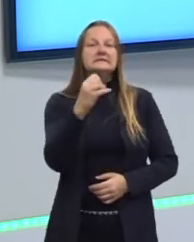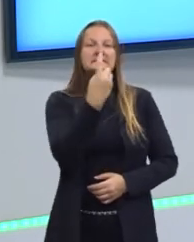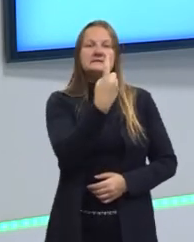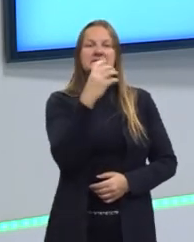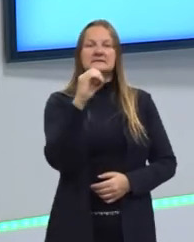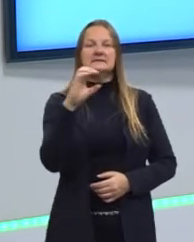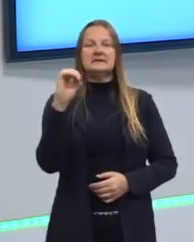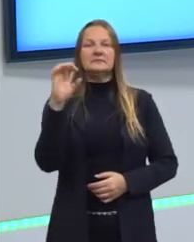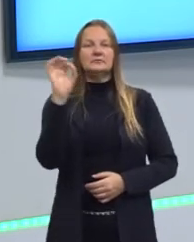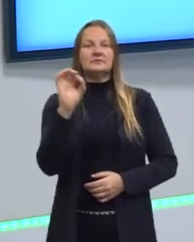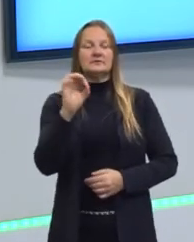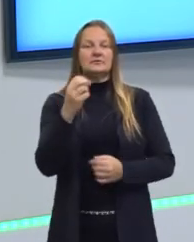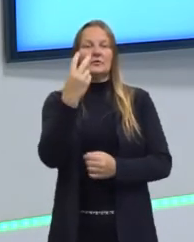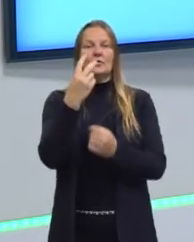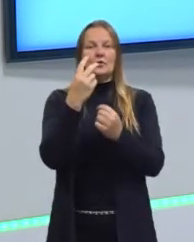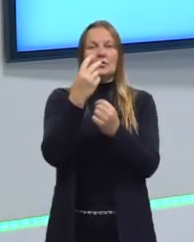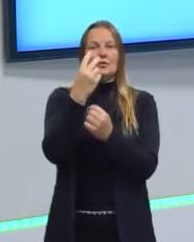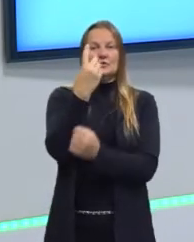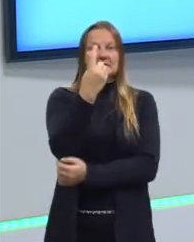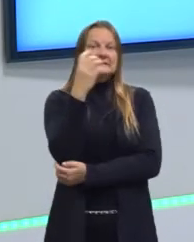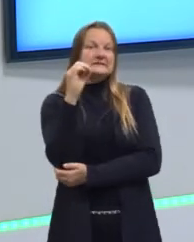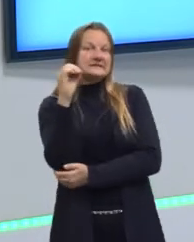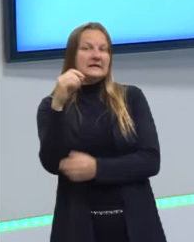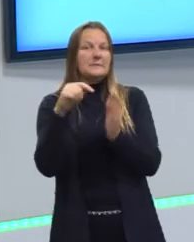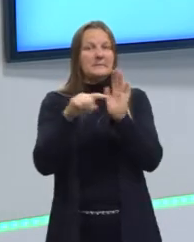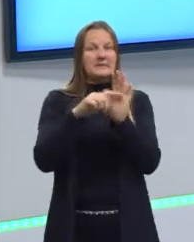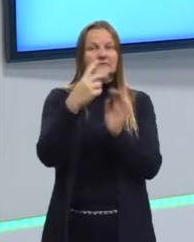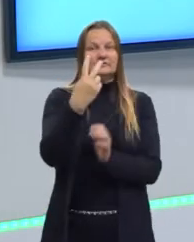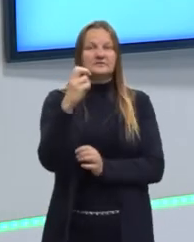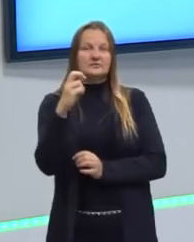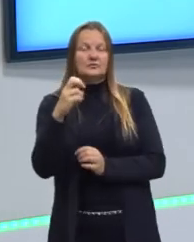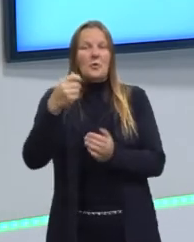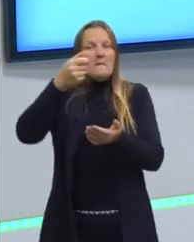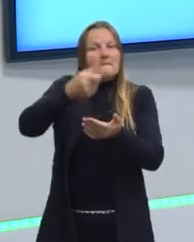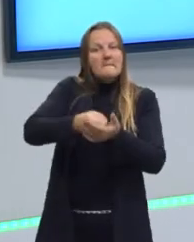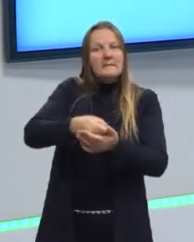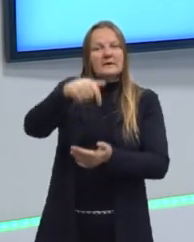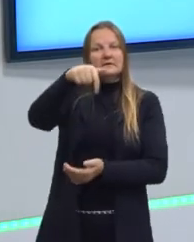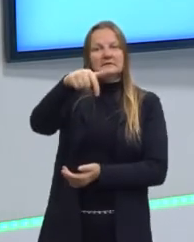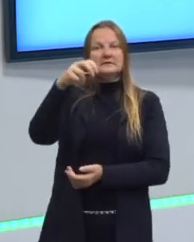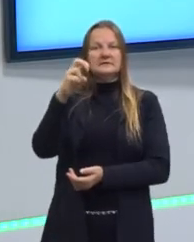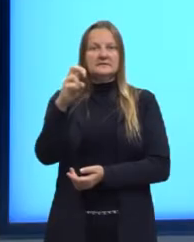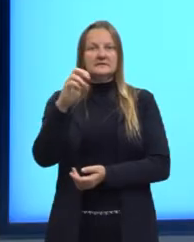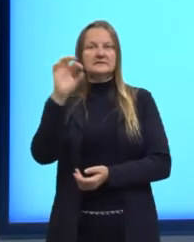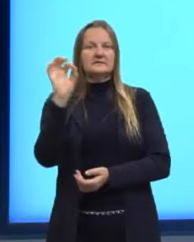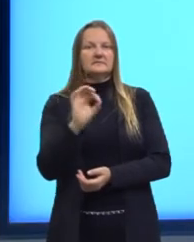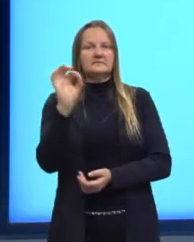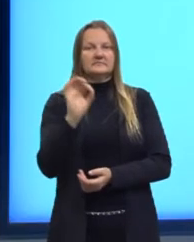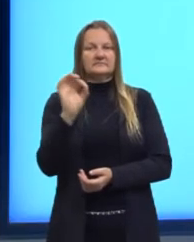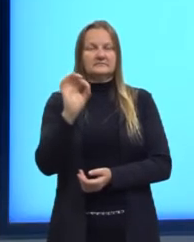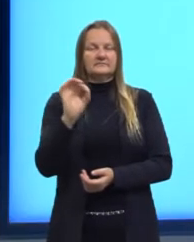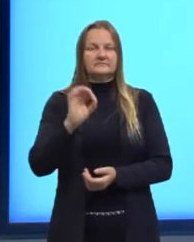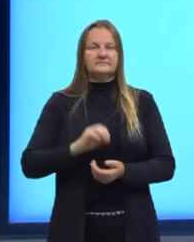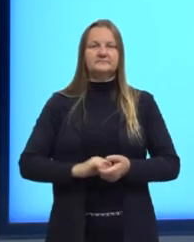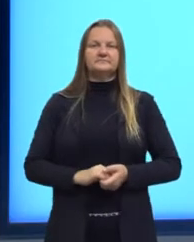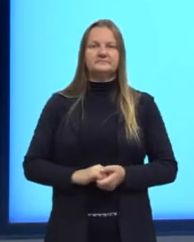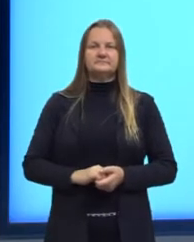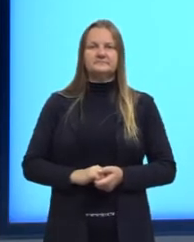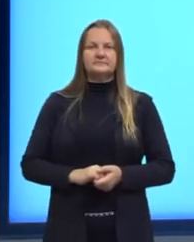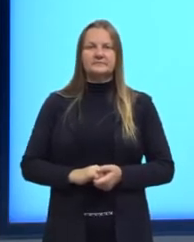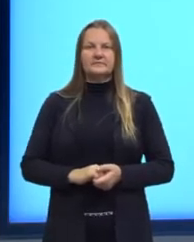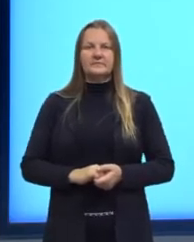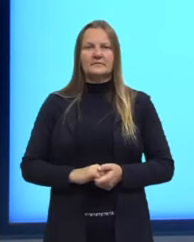da parcela e tenho 25% de desconto o valor que vai ser pago seria de 75%